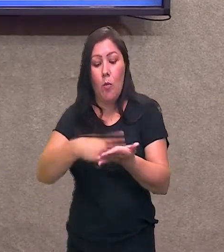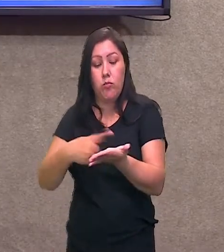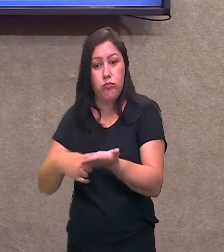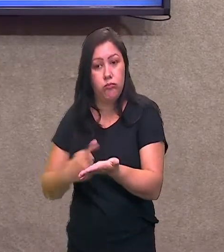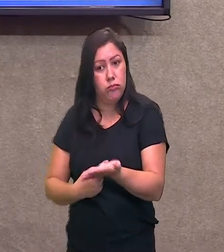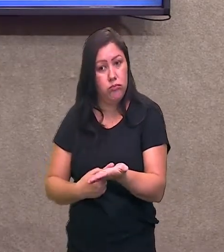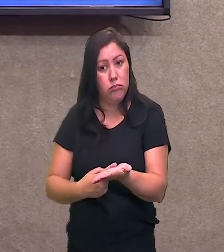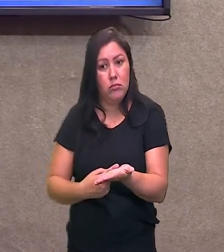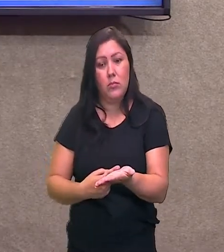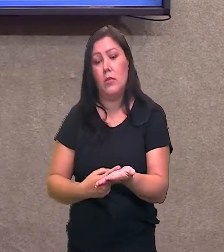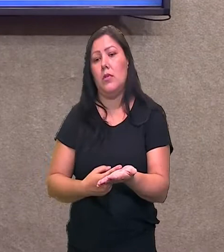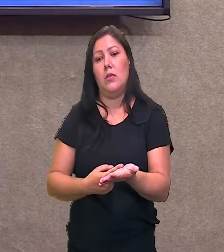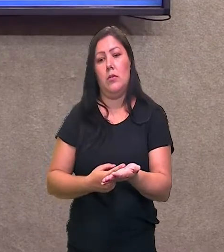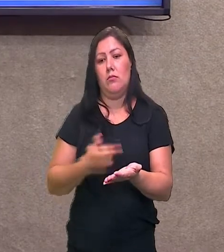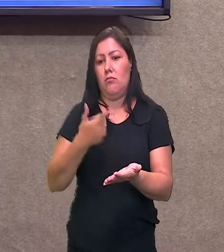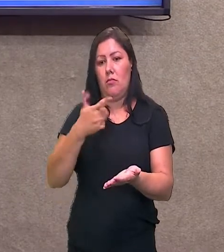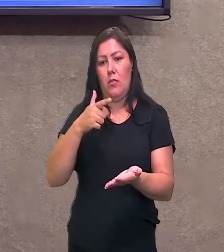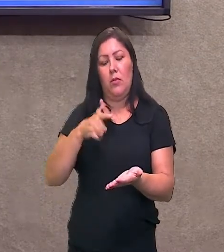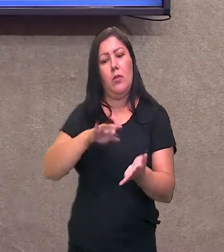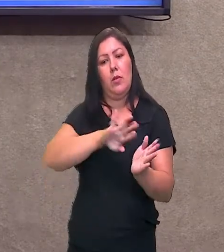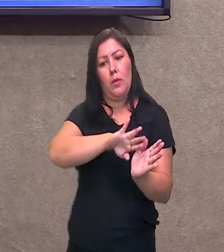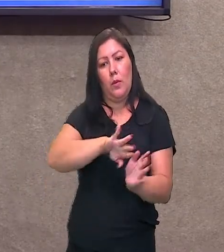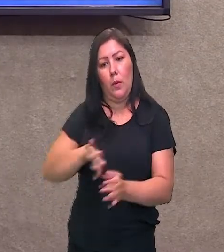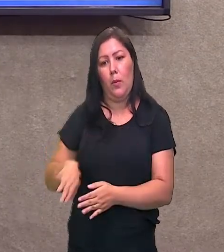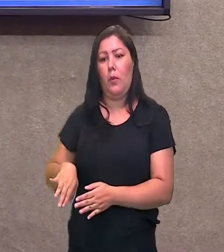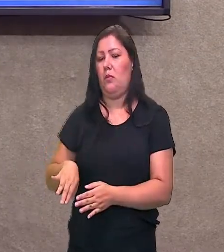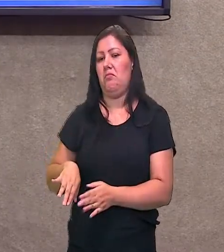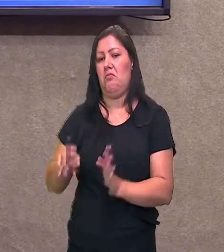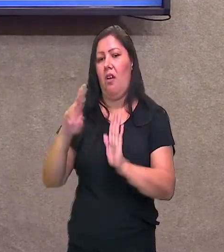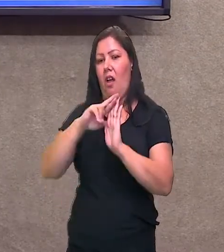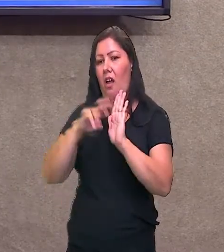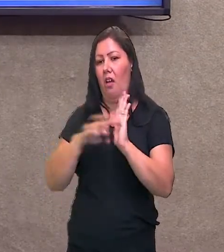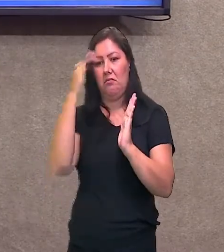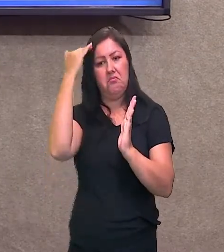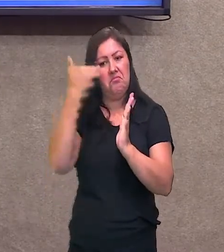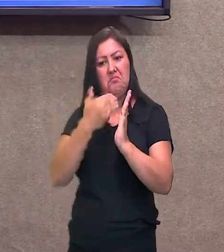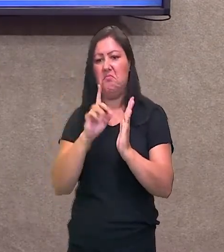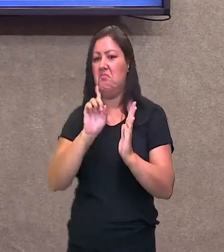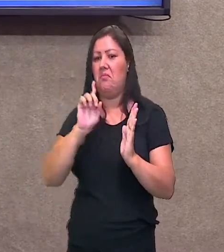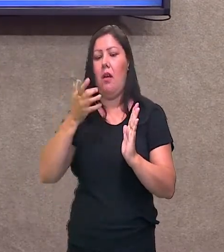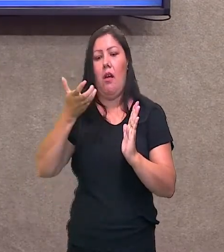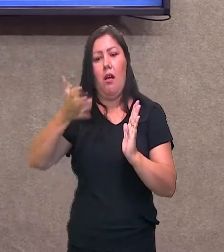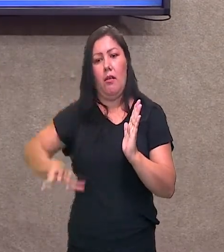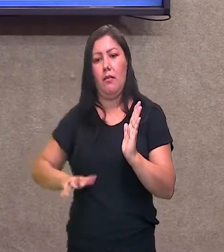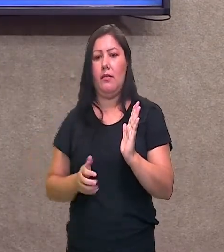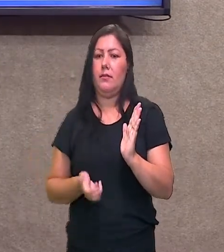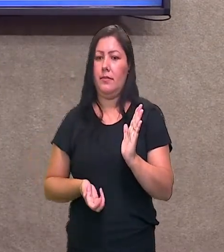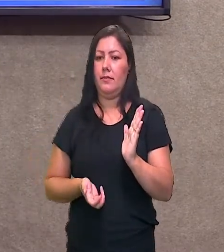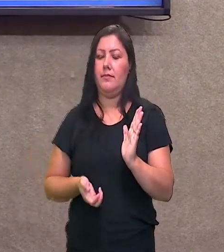favores, os benefícios e não vai cumprir as regras. Ok?